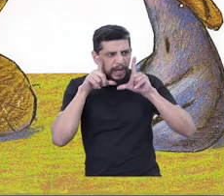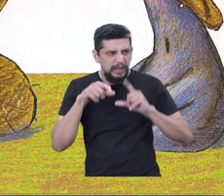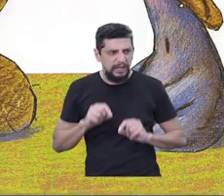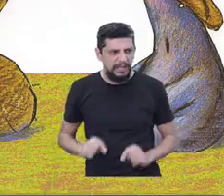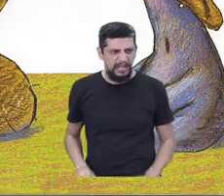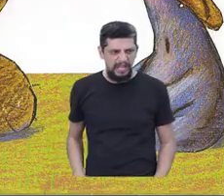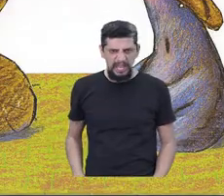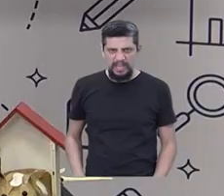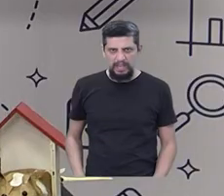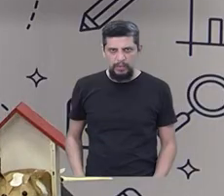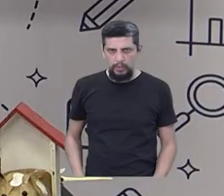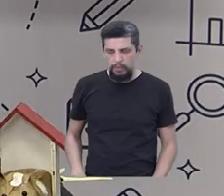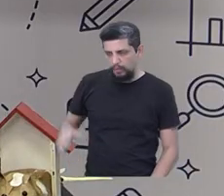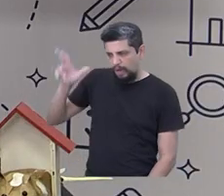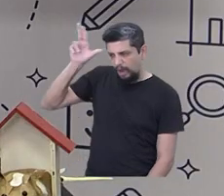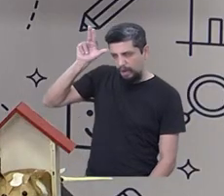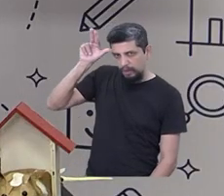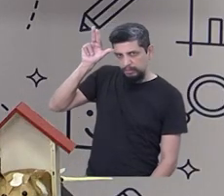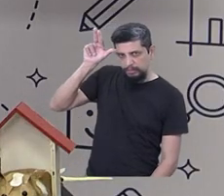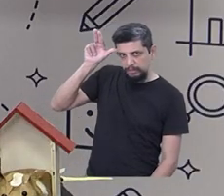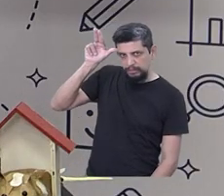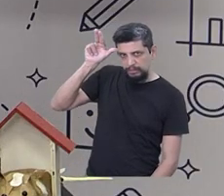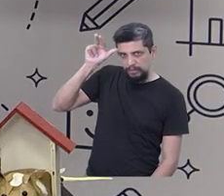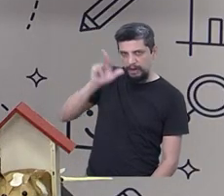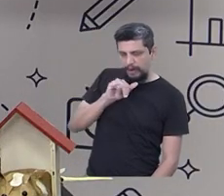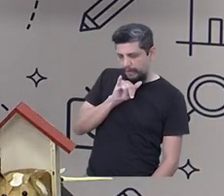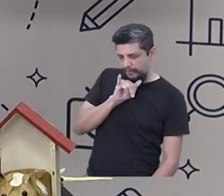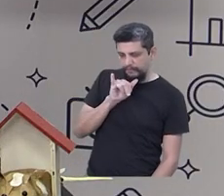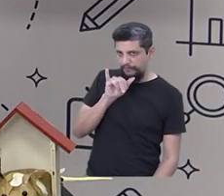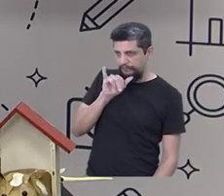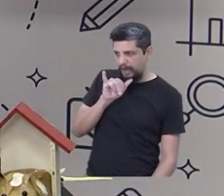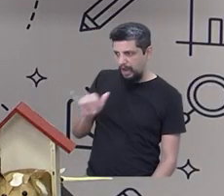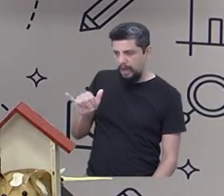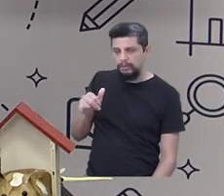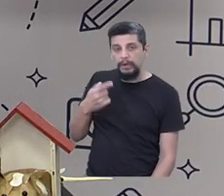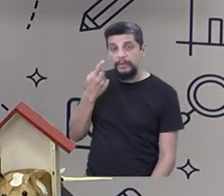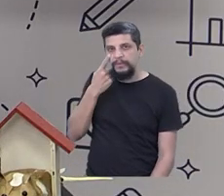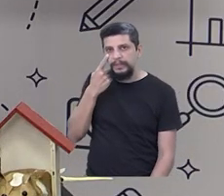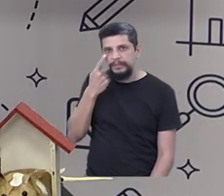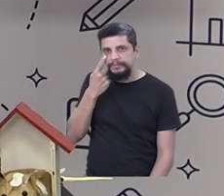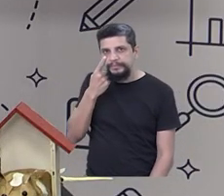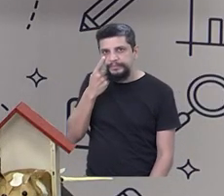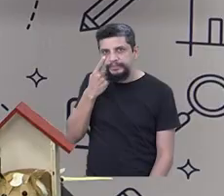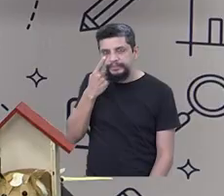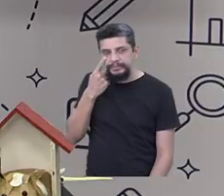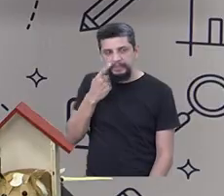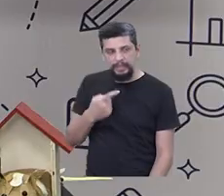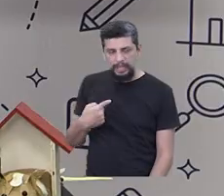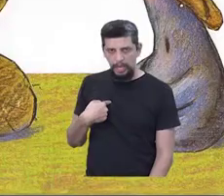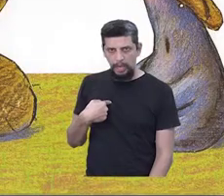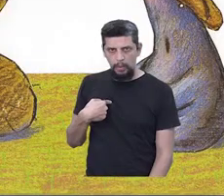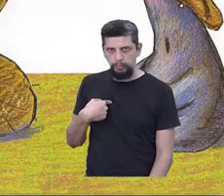O que disse o cavalo em resposta à toupeira? Vamos ver?